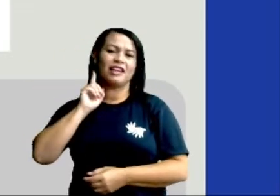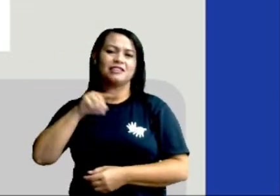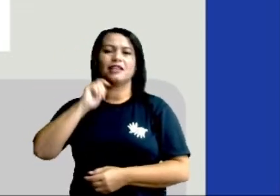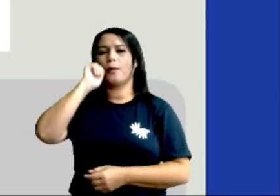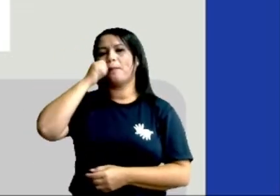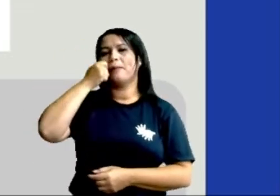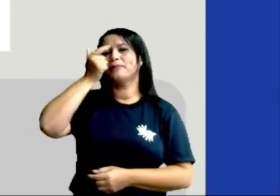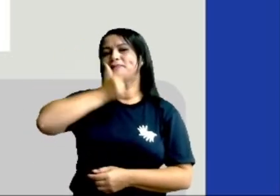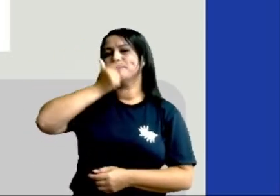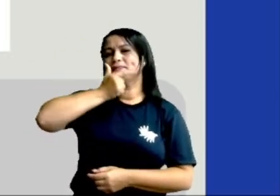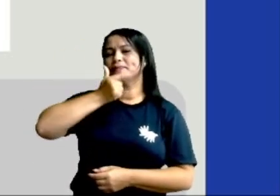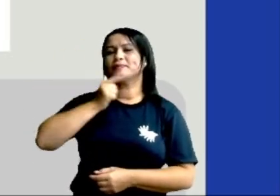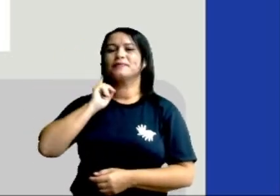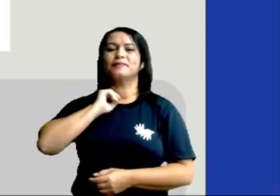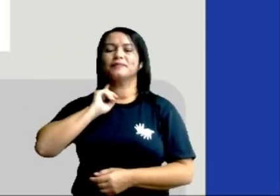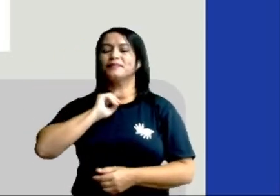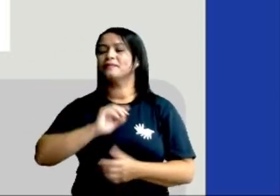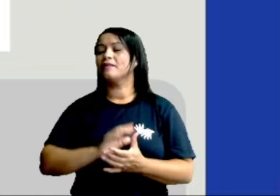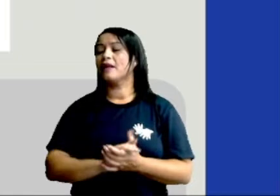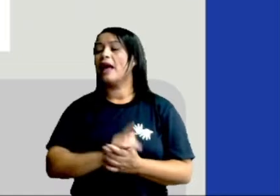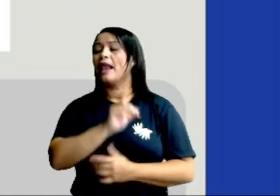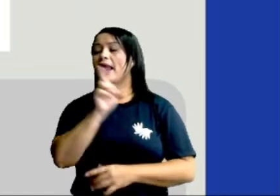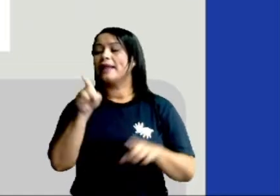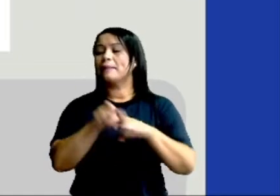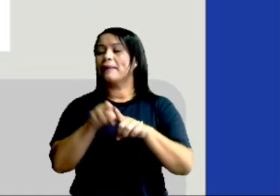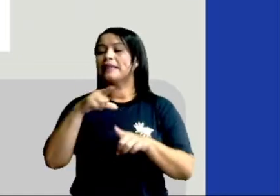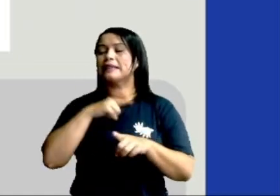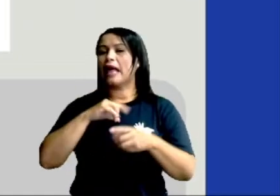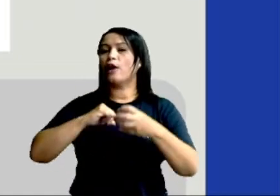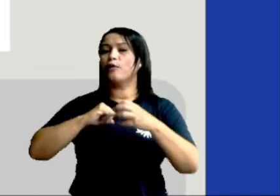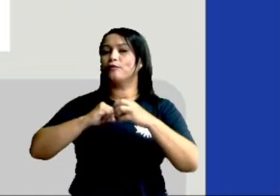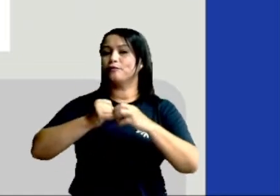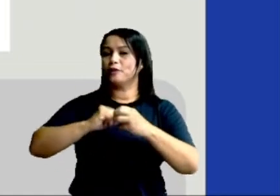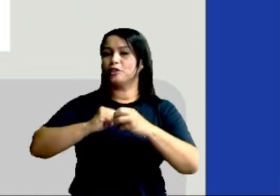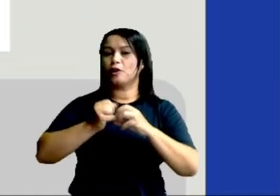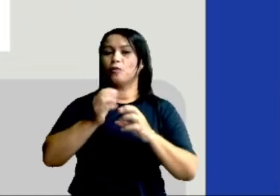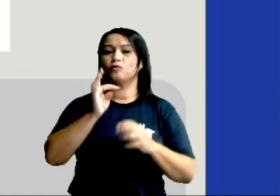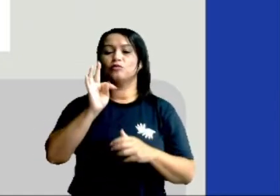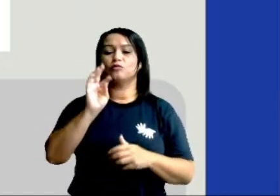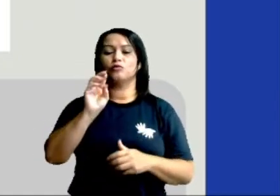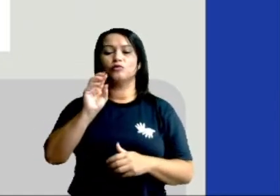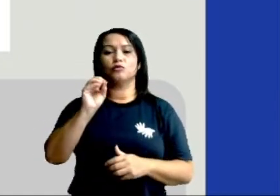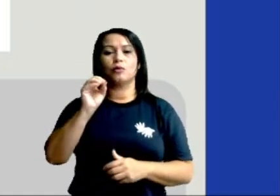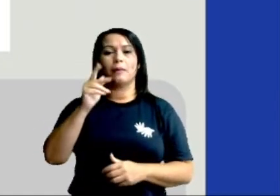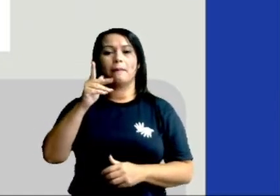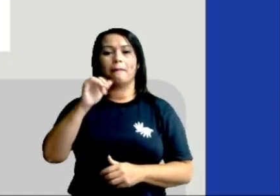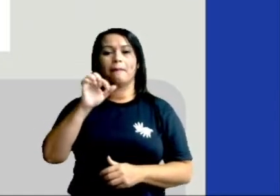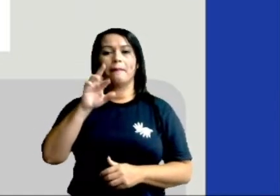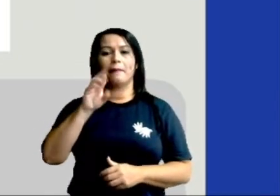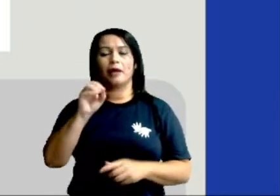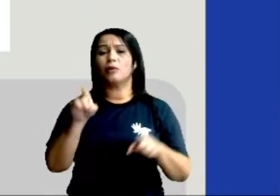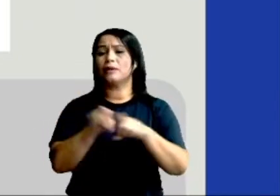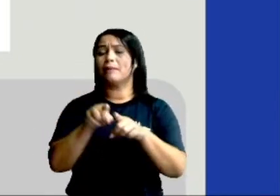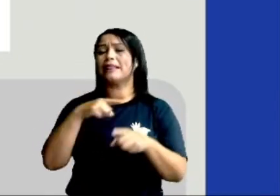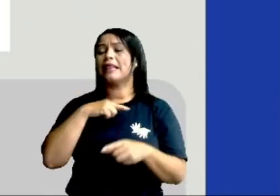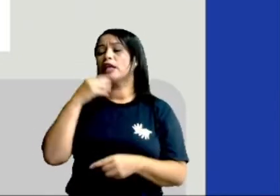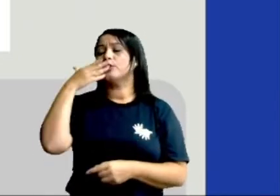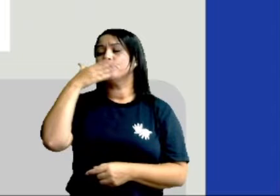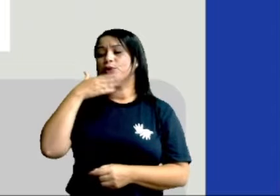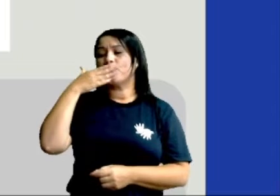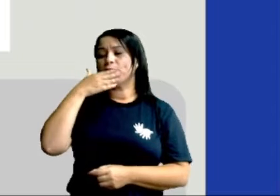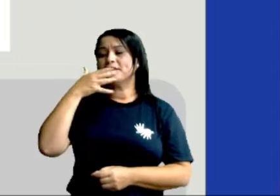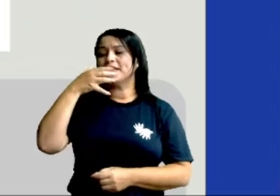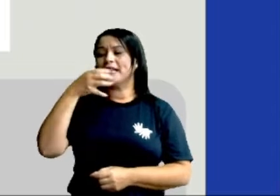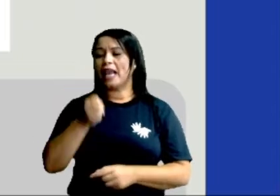de queijo em Minas Gerais. Também lá tem o famoso feijão tropeiro, tem o doce de leite, doce de